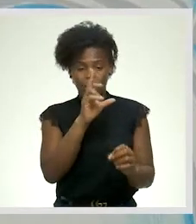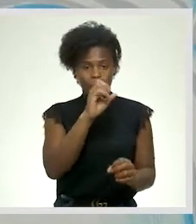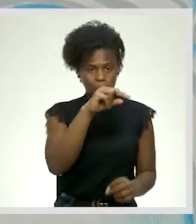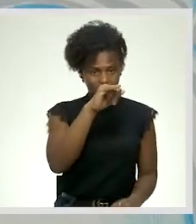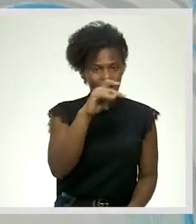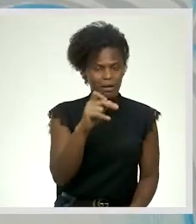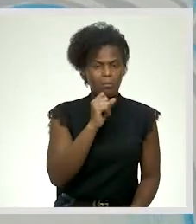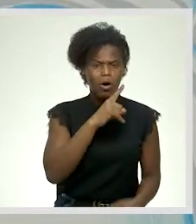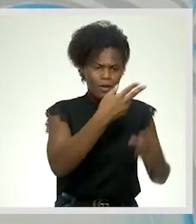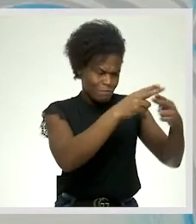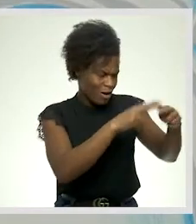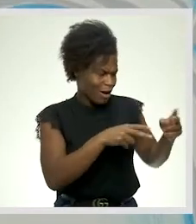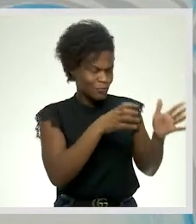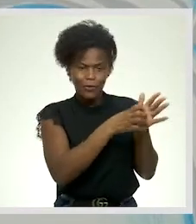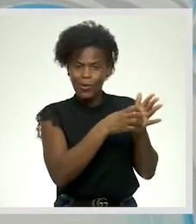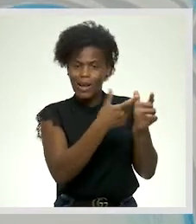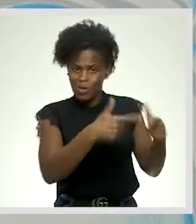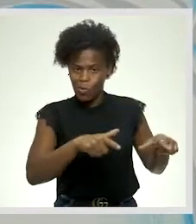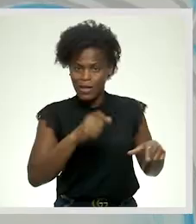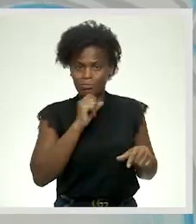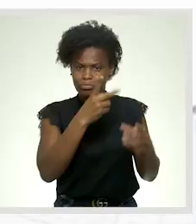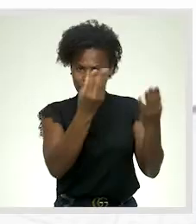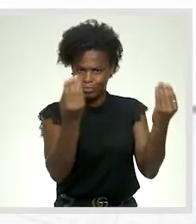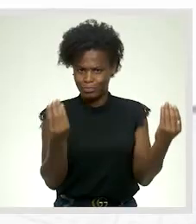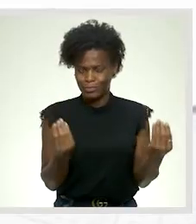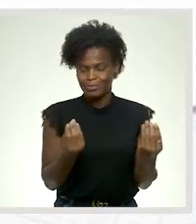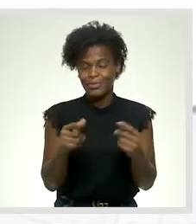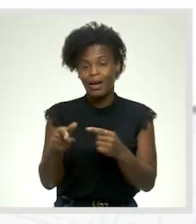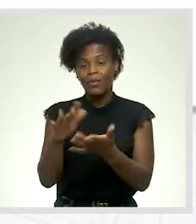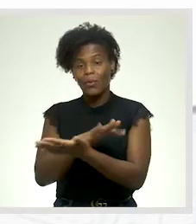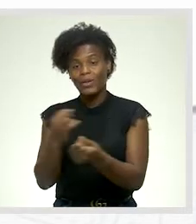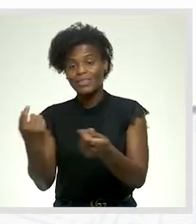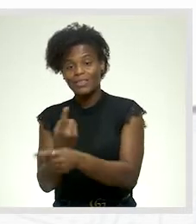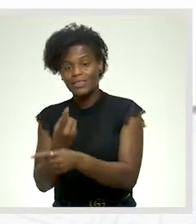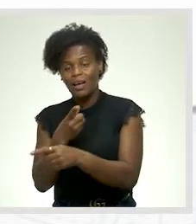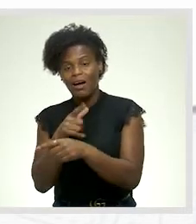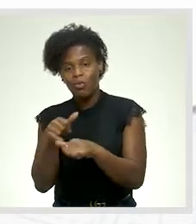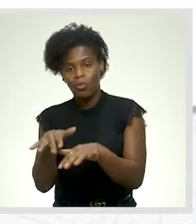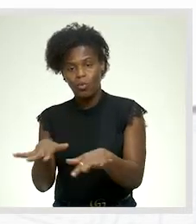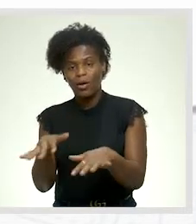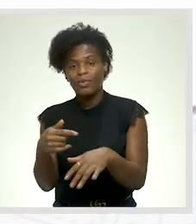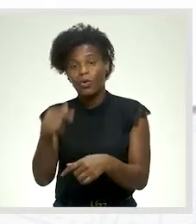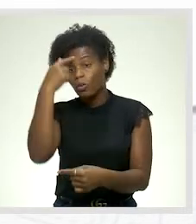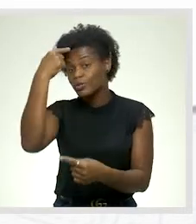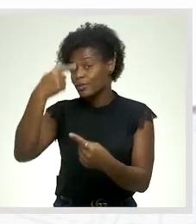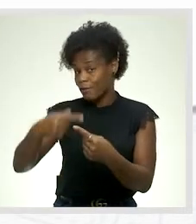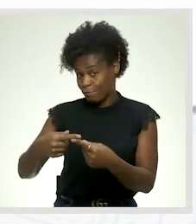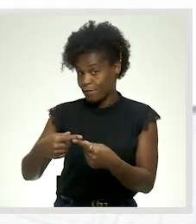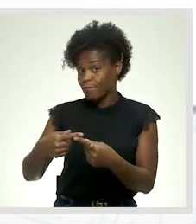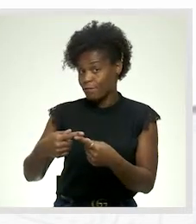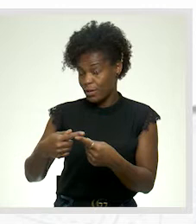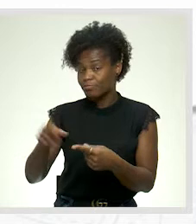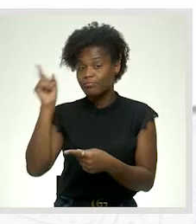utilizar várias figuras de linguagem. Na notícia, A questão da objetividade,